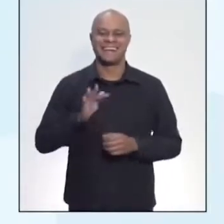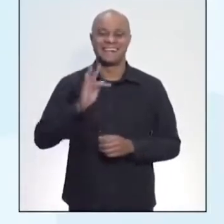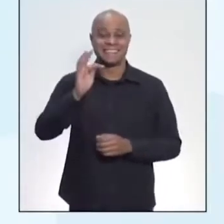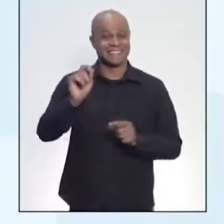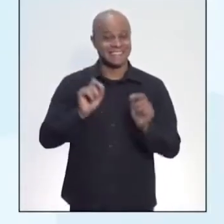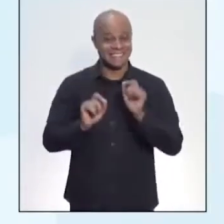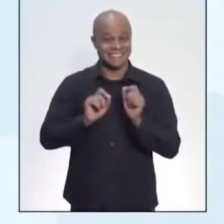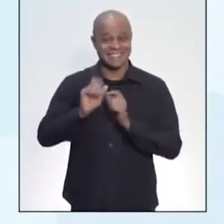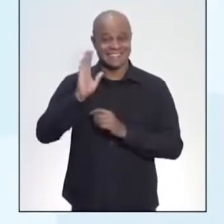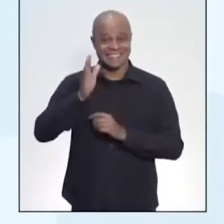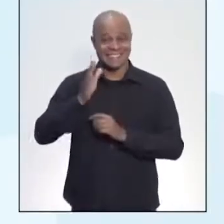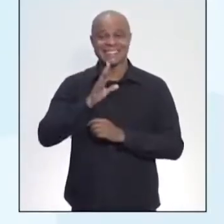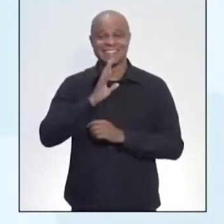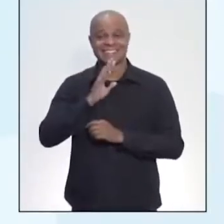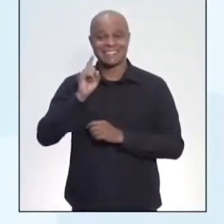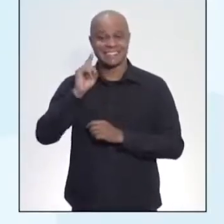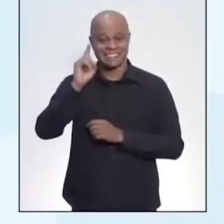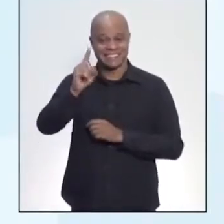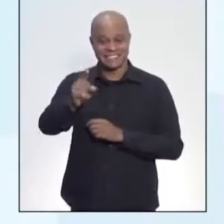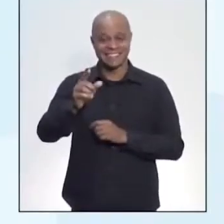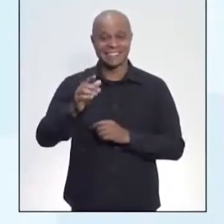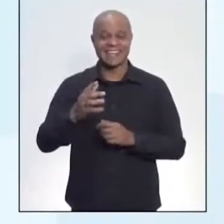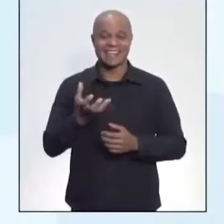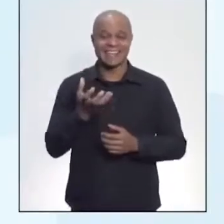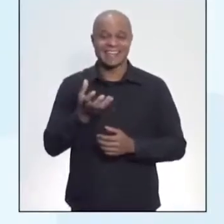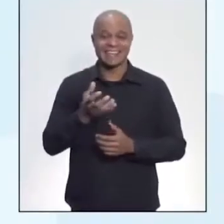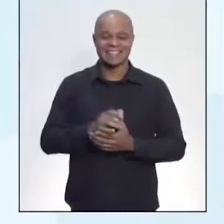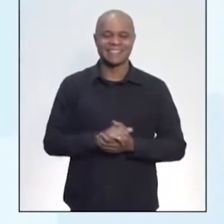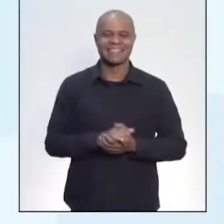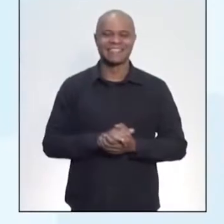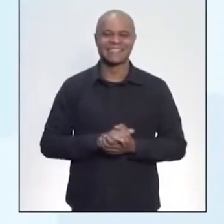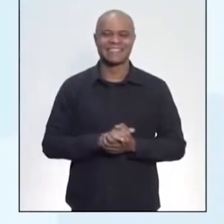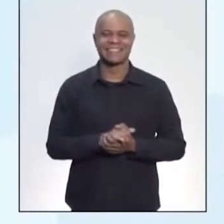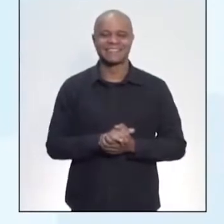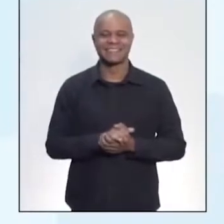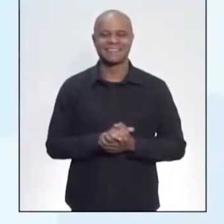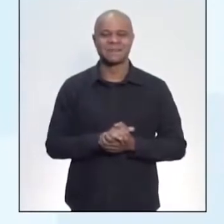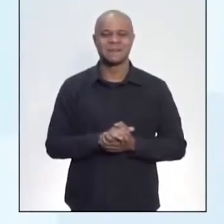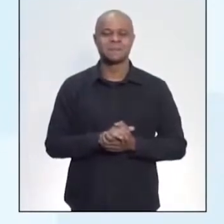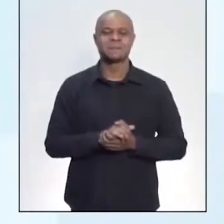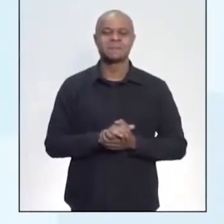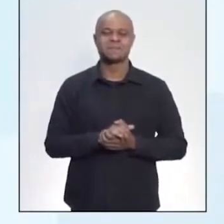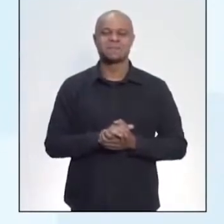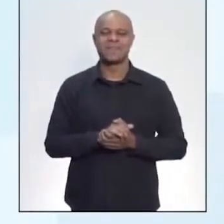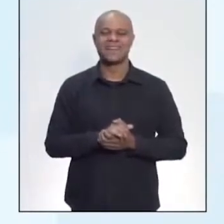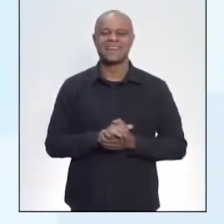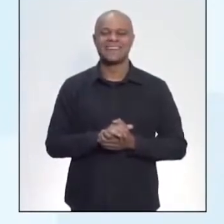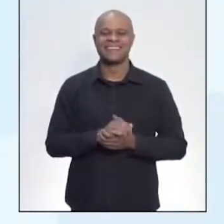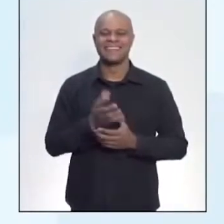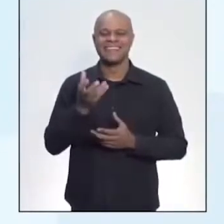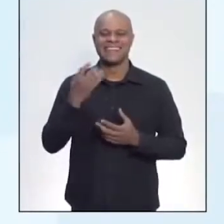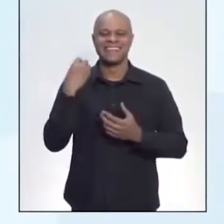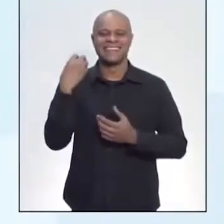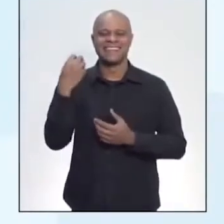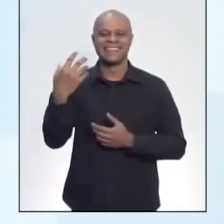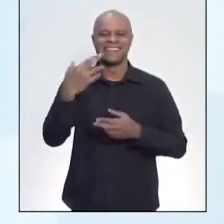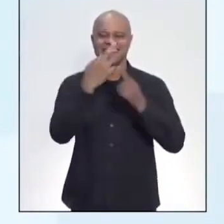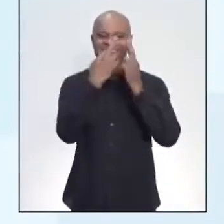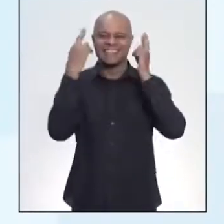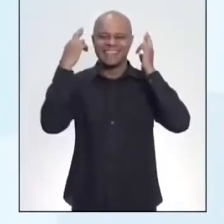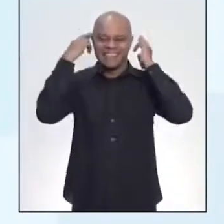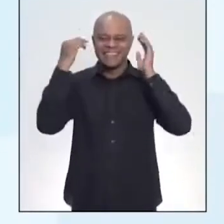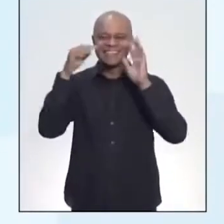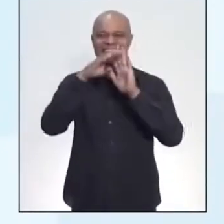assim que acabar né fazer essa situação mas poderemos ir para a Grécia Quem sabe né Vamos deixar aí como um